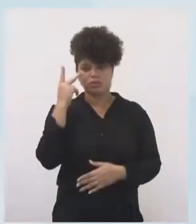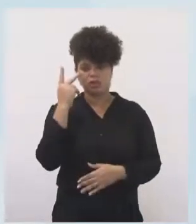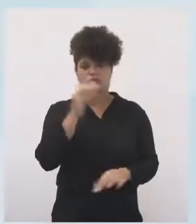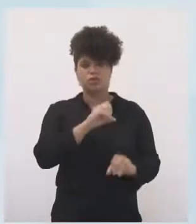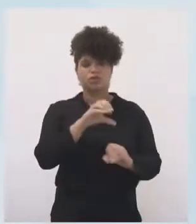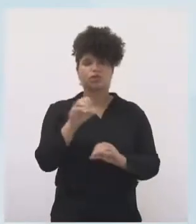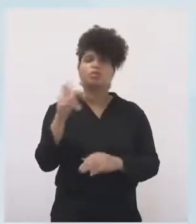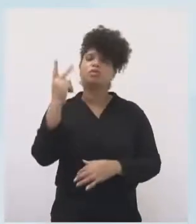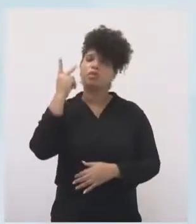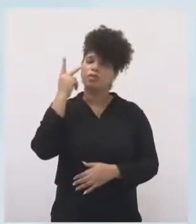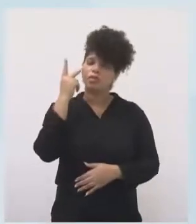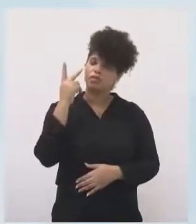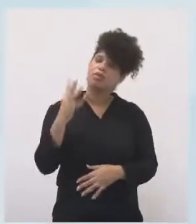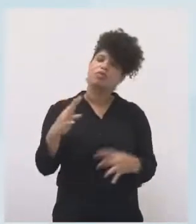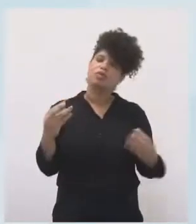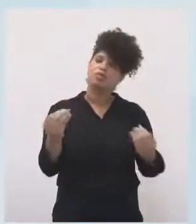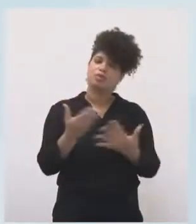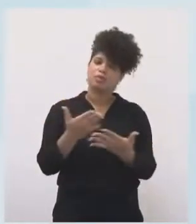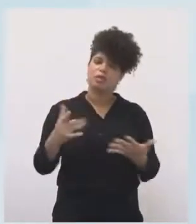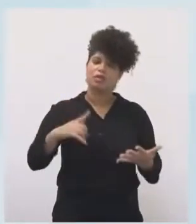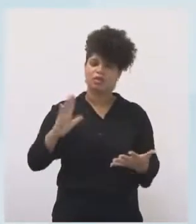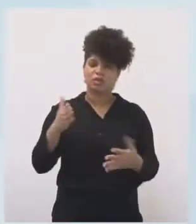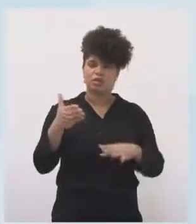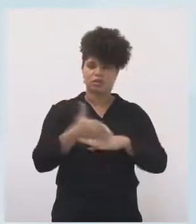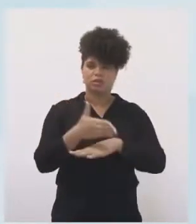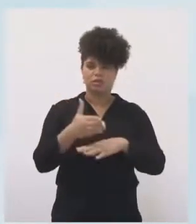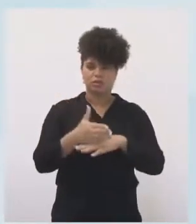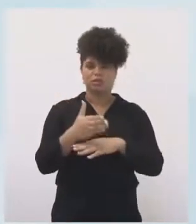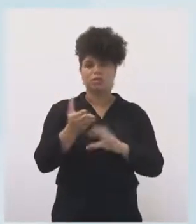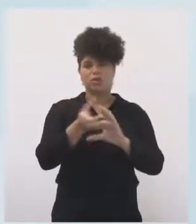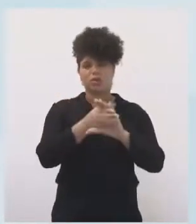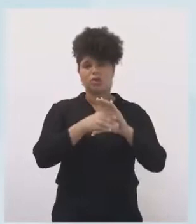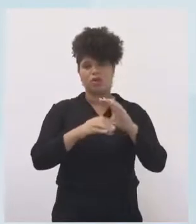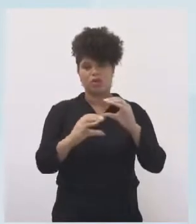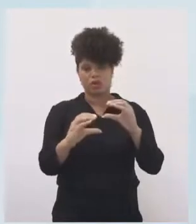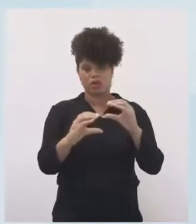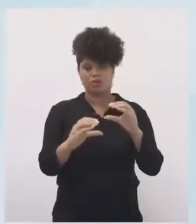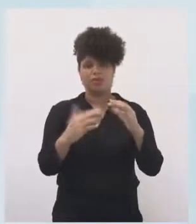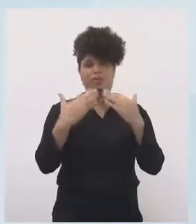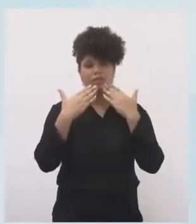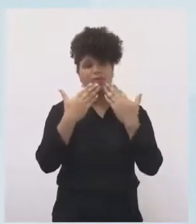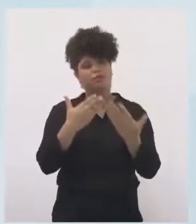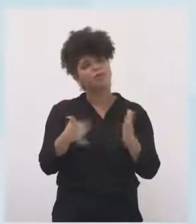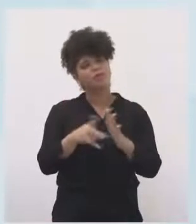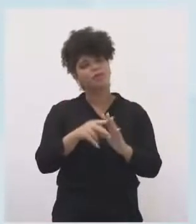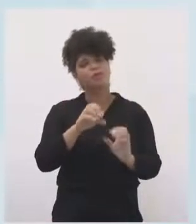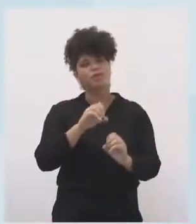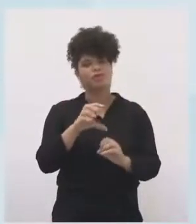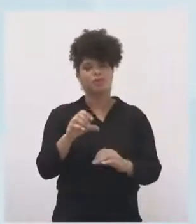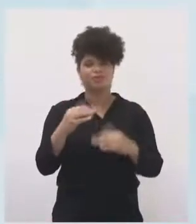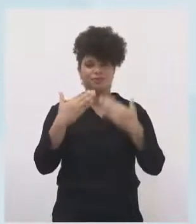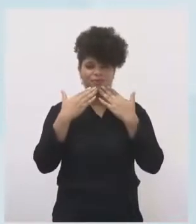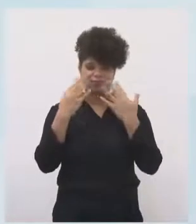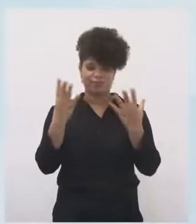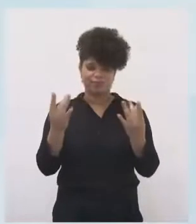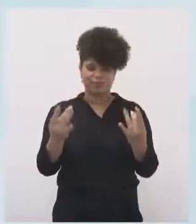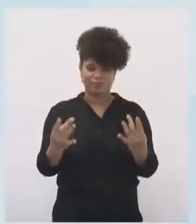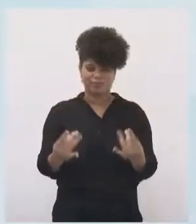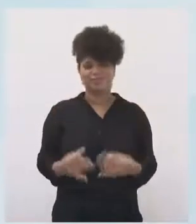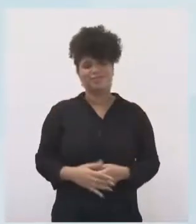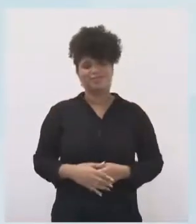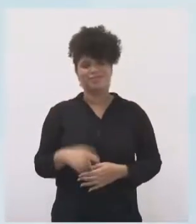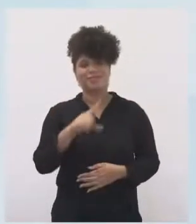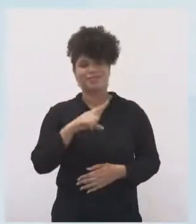Então, todos vocês já têm acesso ao Canva para Educação. Eu vou apresentar o Canva para Educação, falar um pouquinho sobre como que